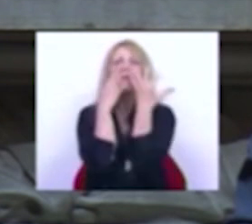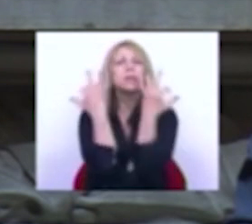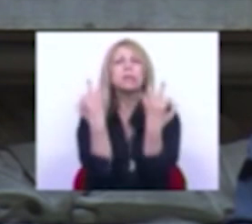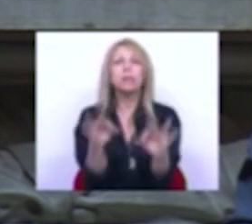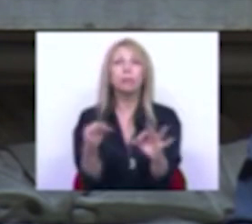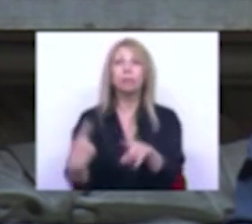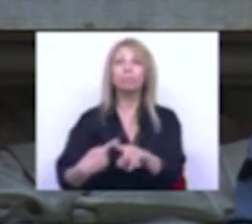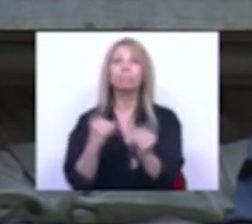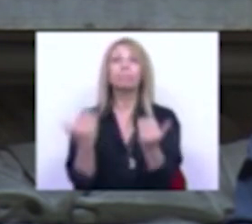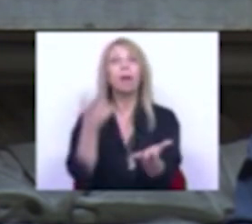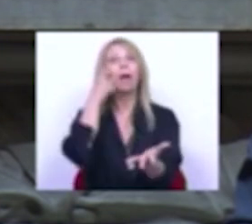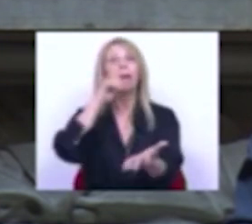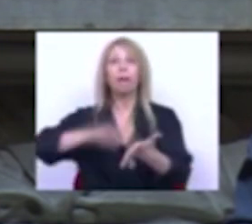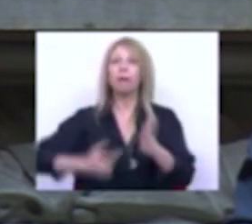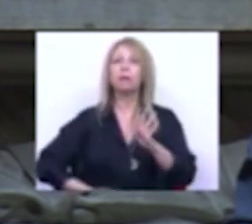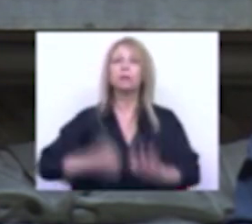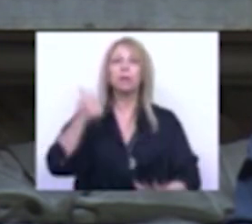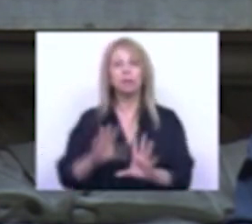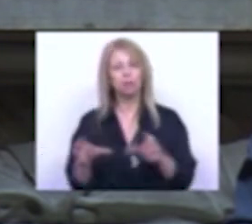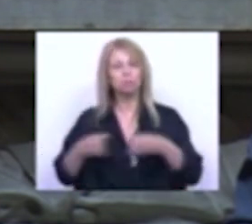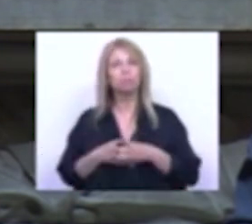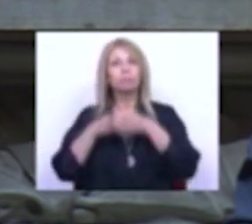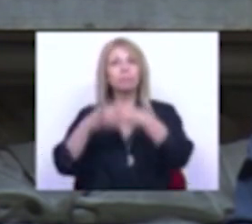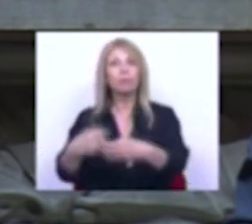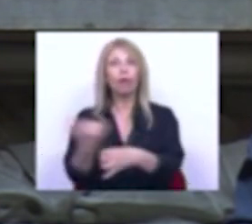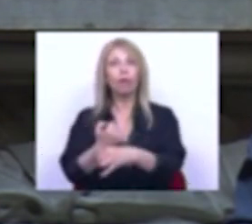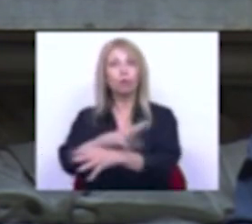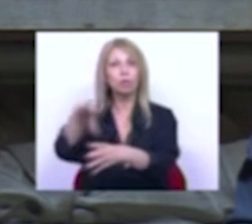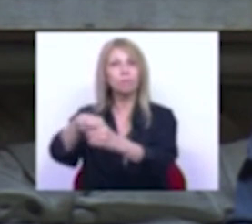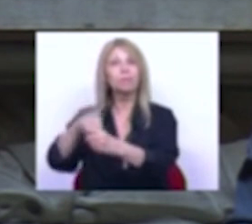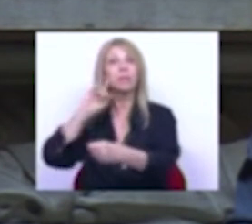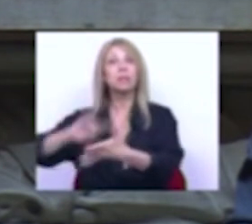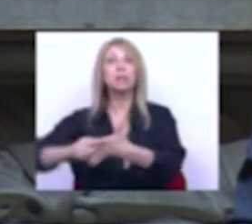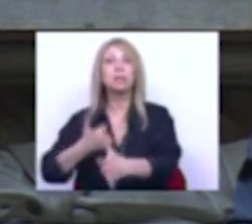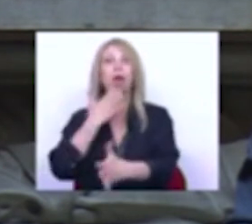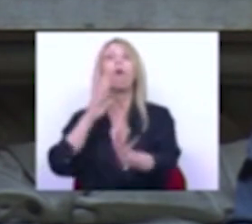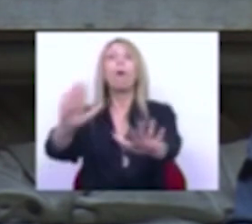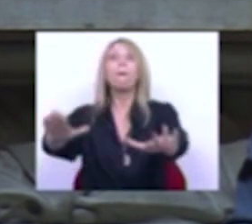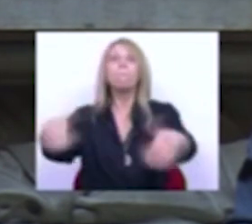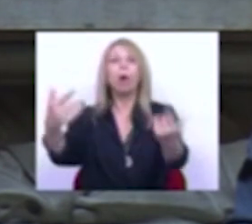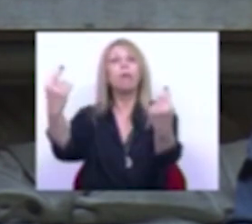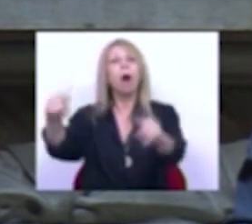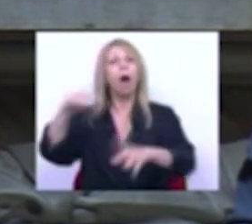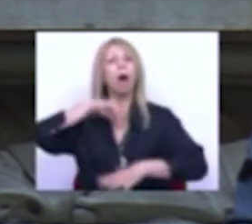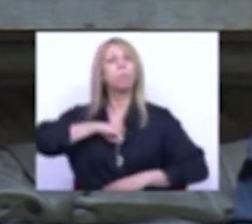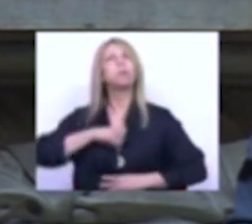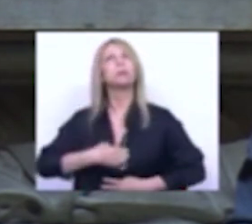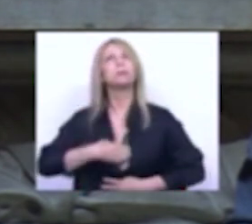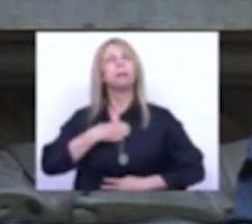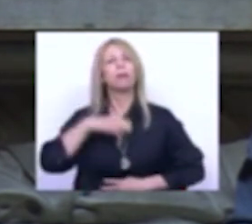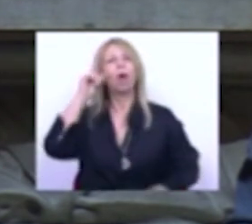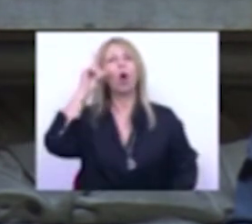é indispensável para servir nessas missões fundamentais o possa fazer com horizontes de esperança. Juntar